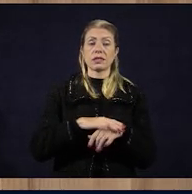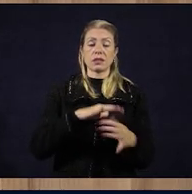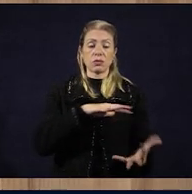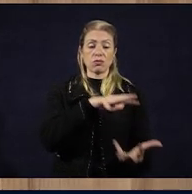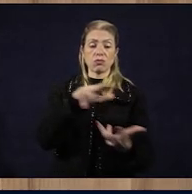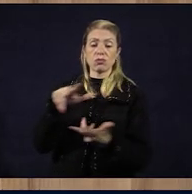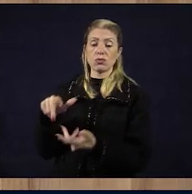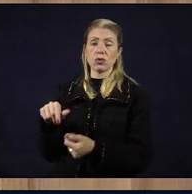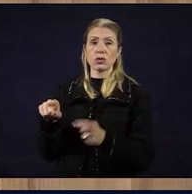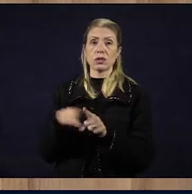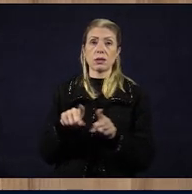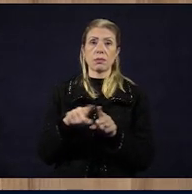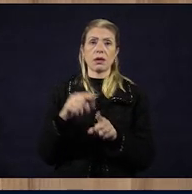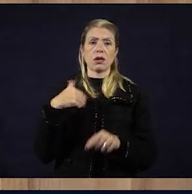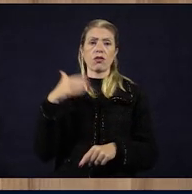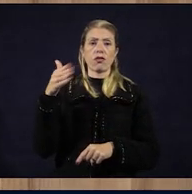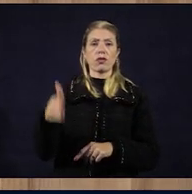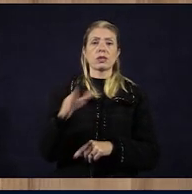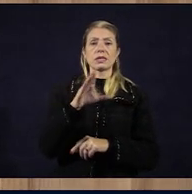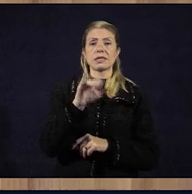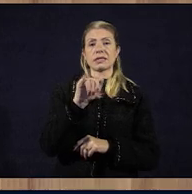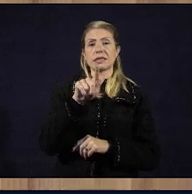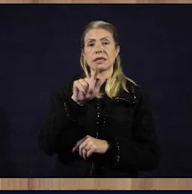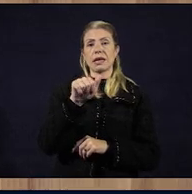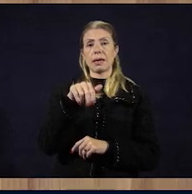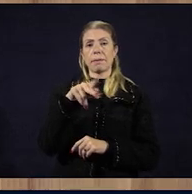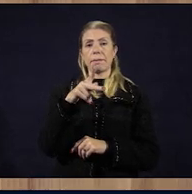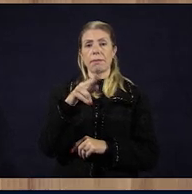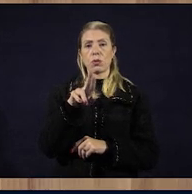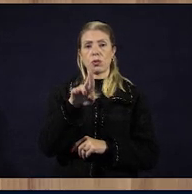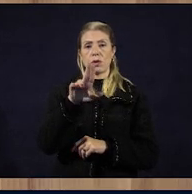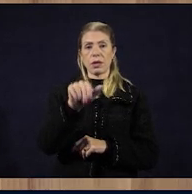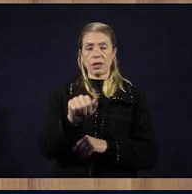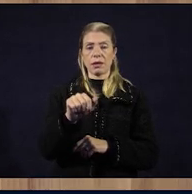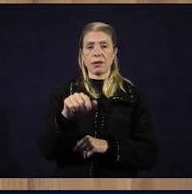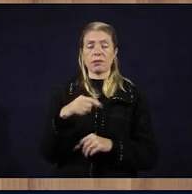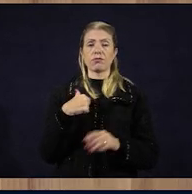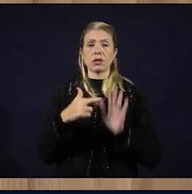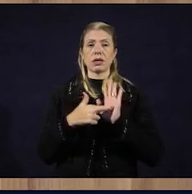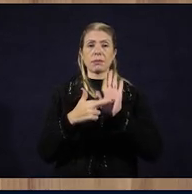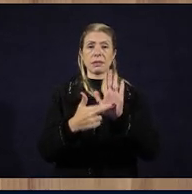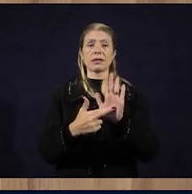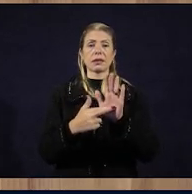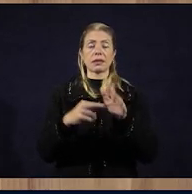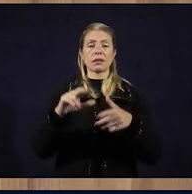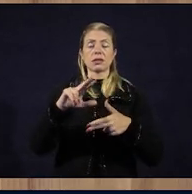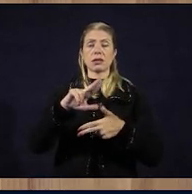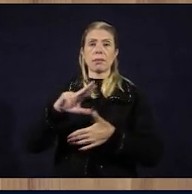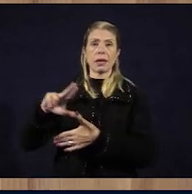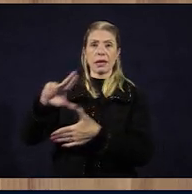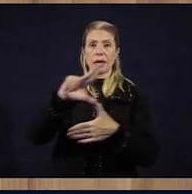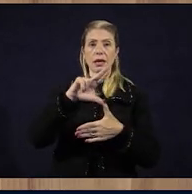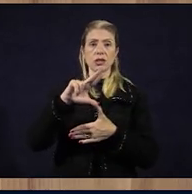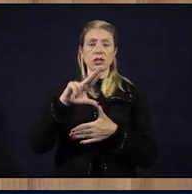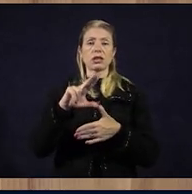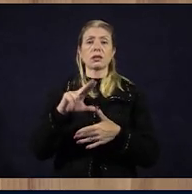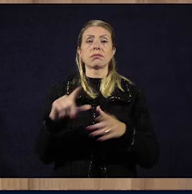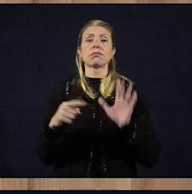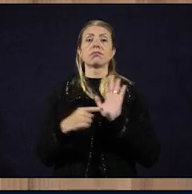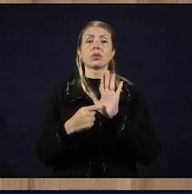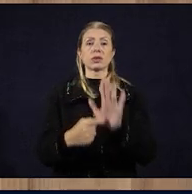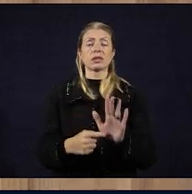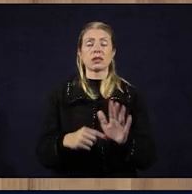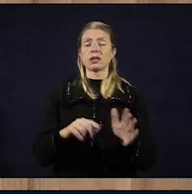pra Singapura representar américa latina falando sobre o nosso modelo que foi feito no leilão do 5g vários